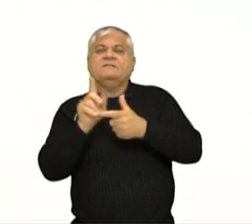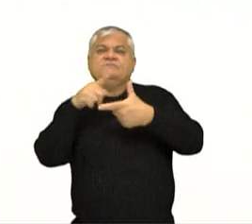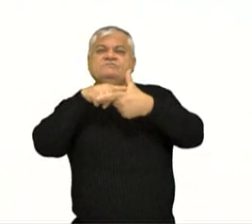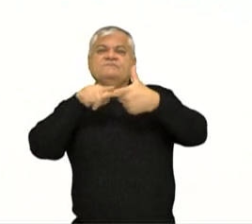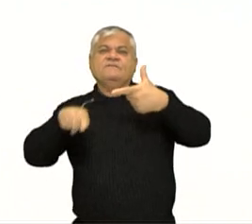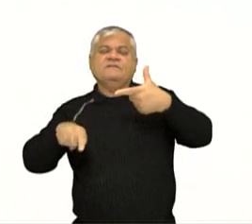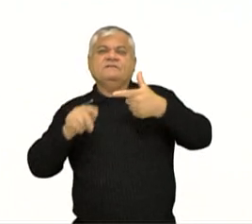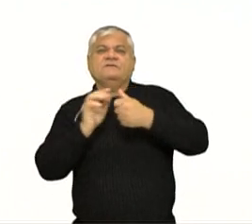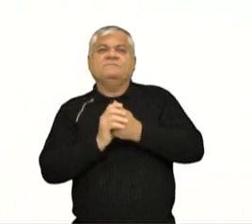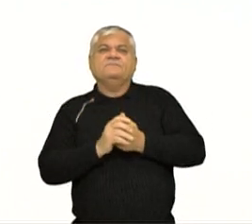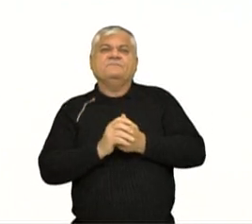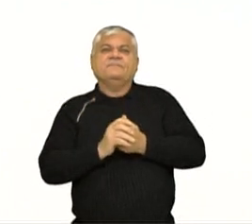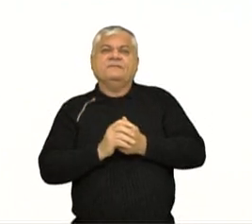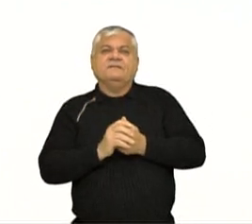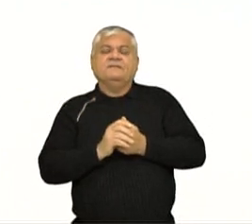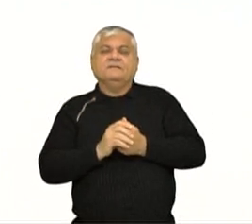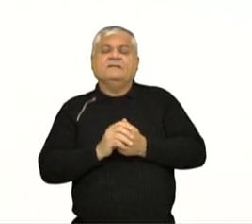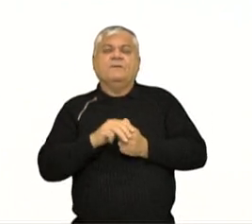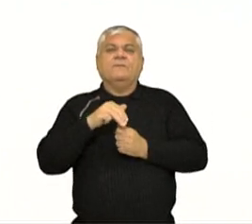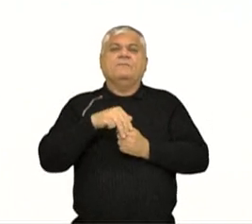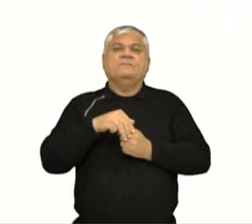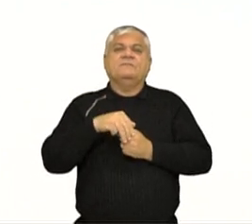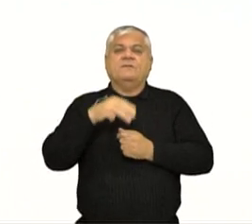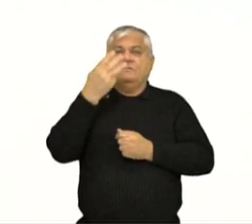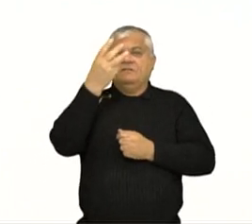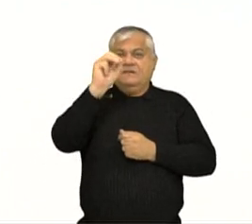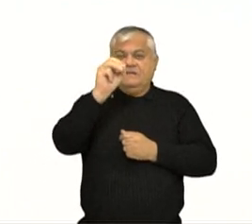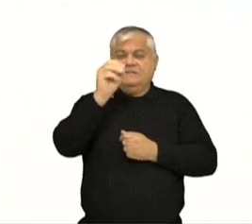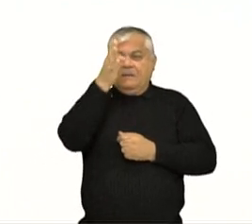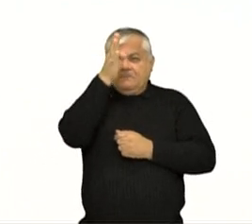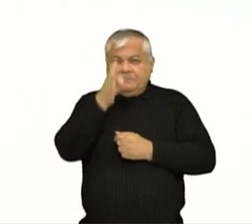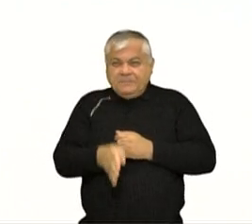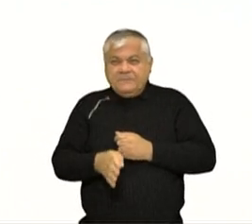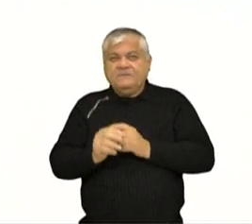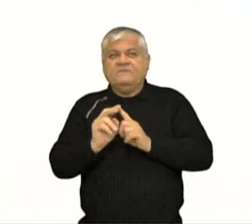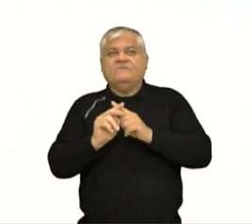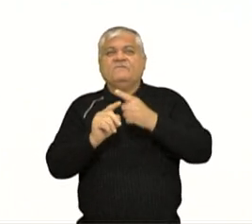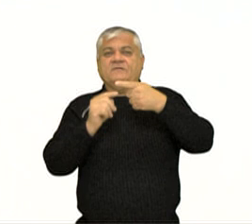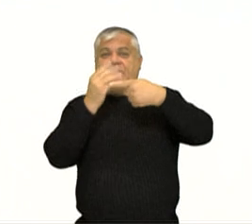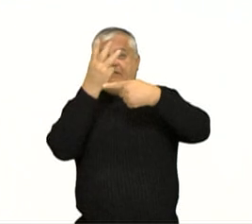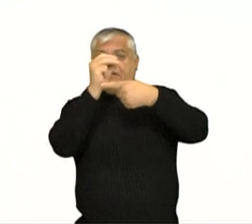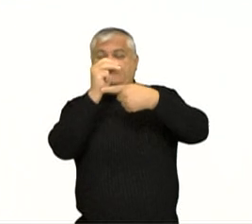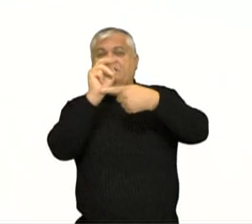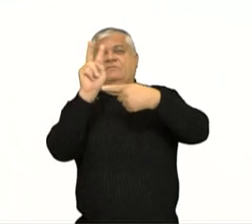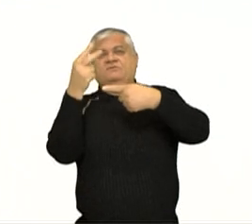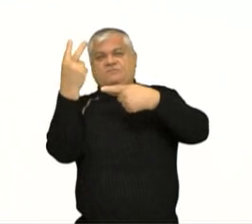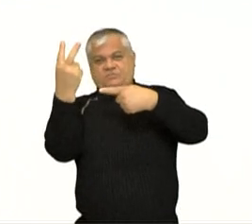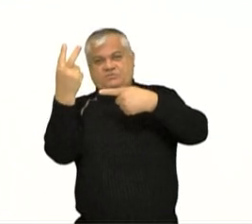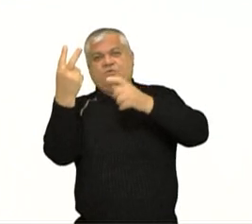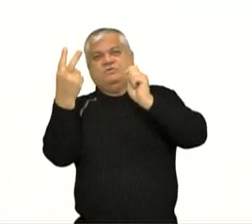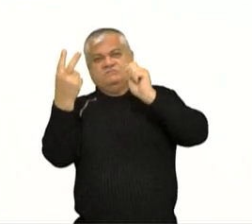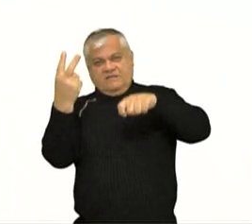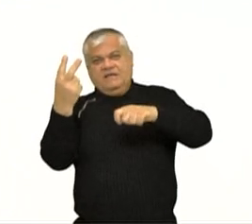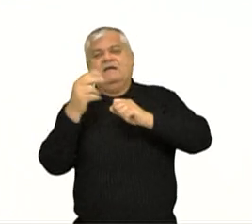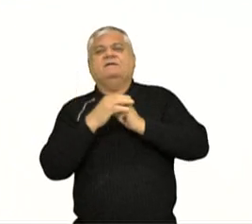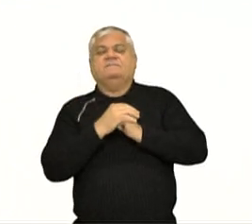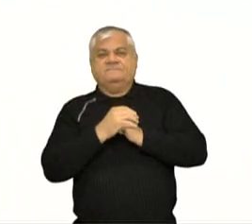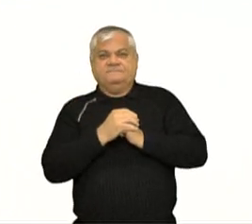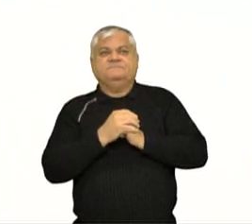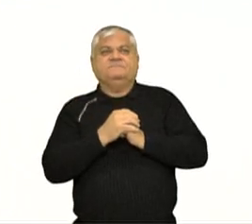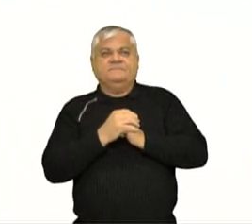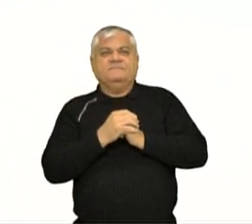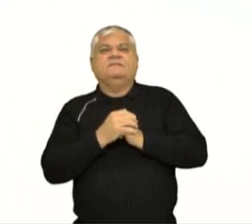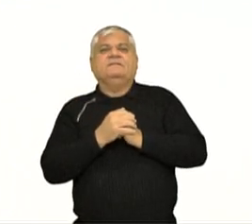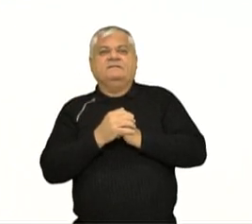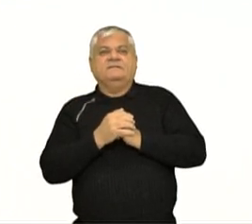exemplo, se eu fizer a decomposição do 30, eu sei que o 30, ele é a mesma coisa que